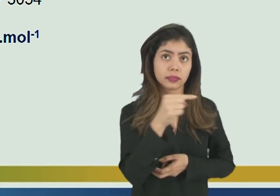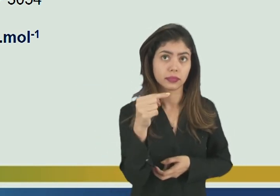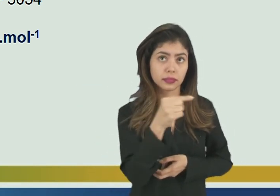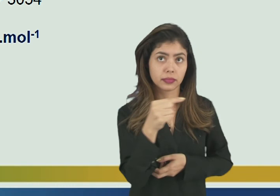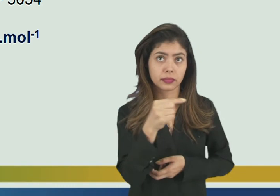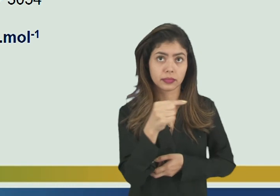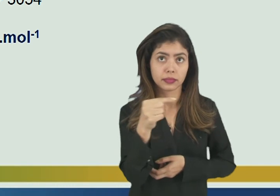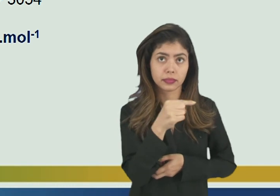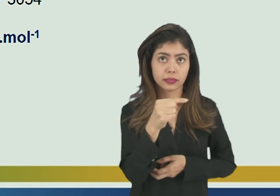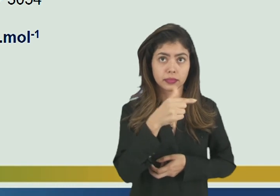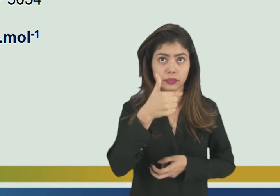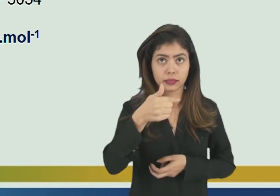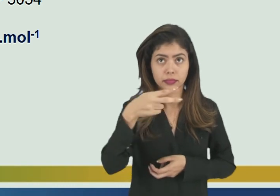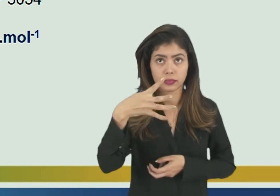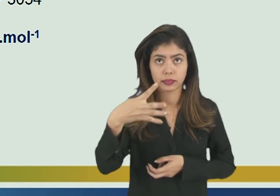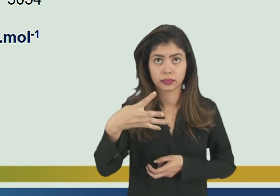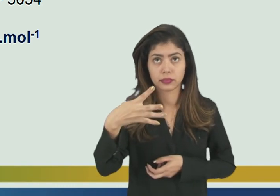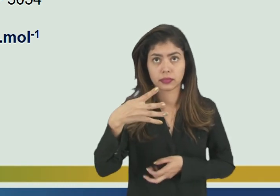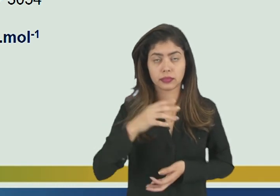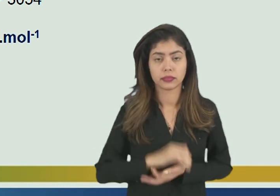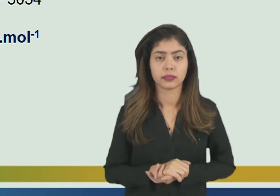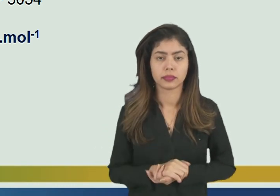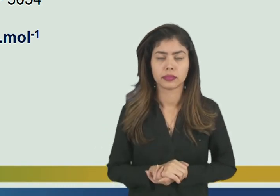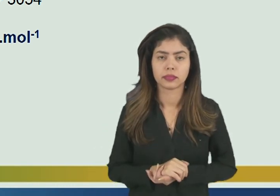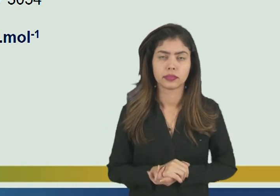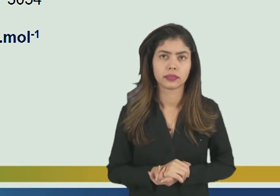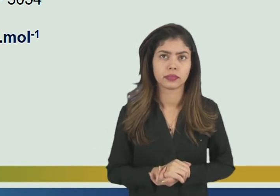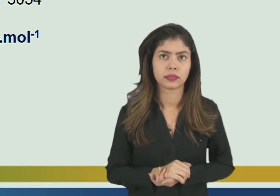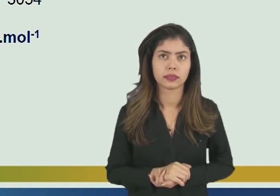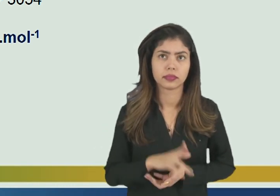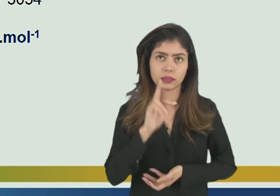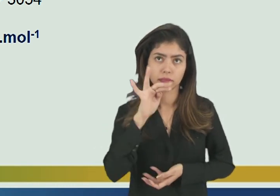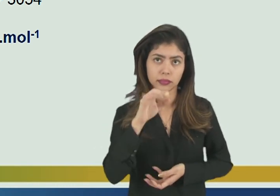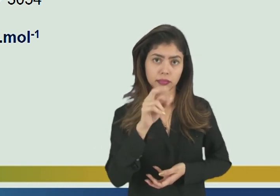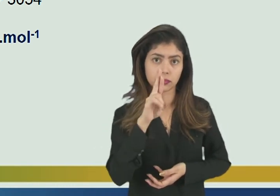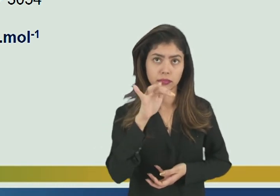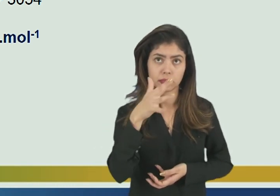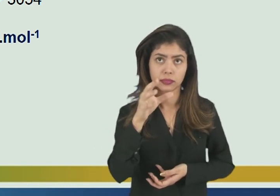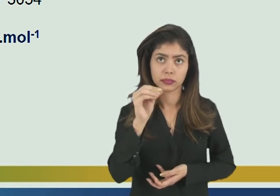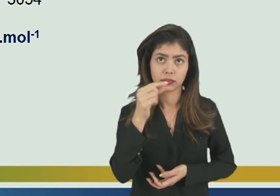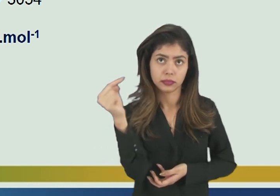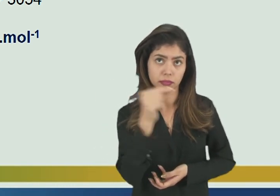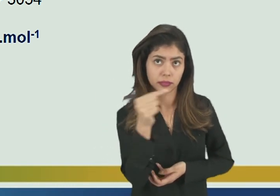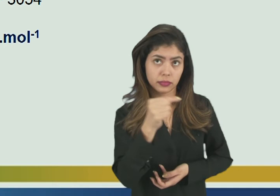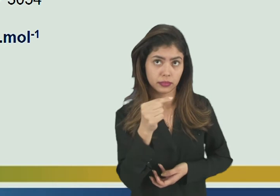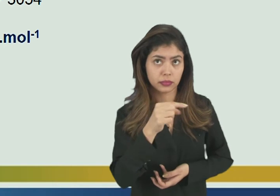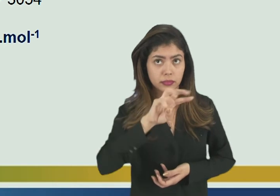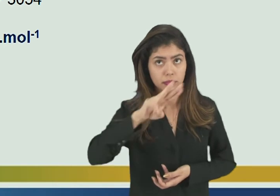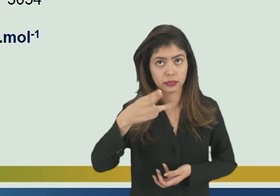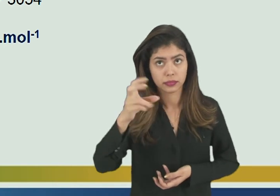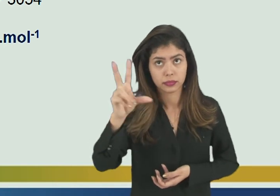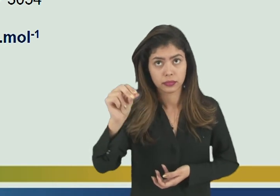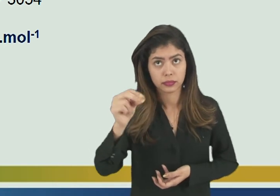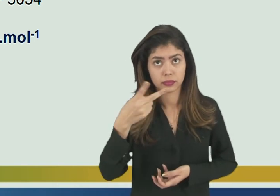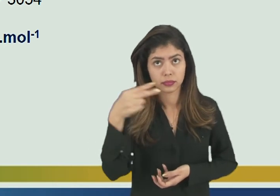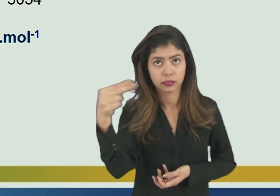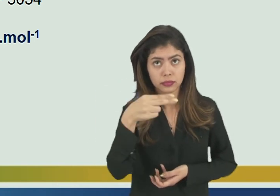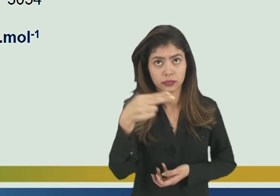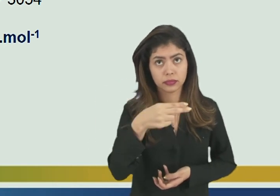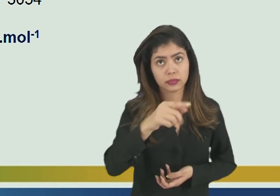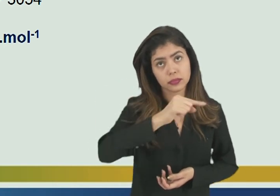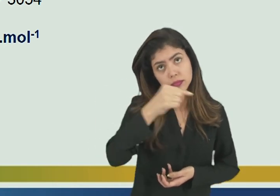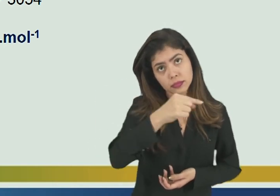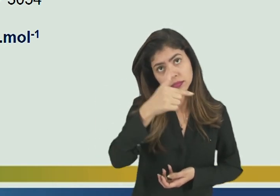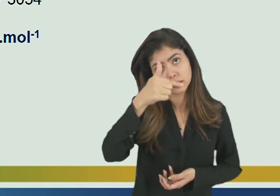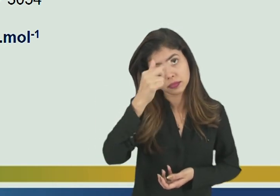a entalpia do produto menos a entalpia do reagente. Entalpia da reação menos 3.054 igual a entalpia do